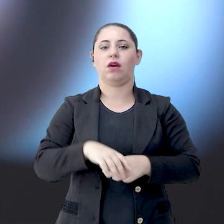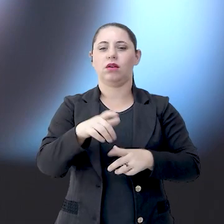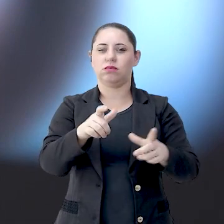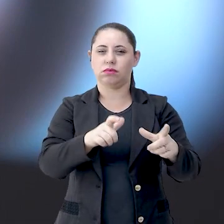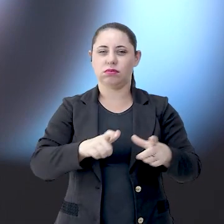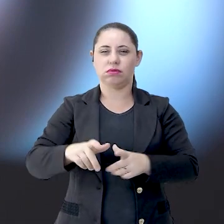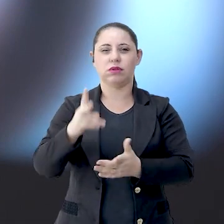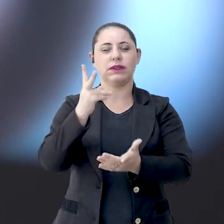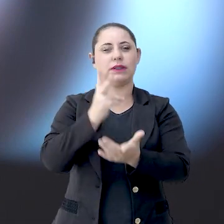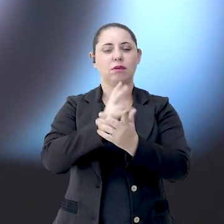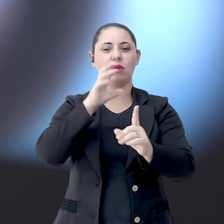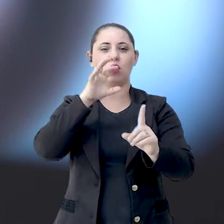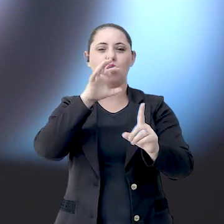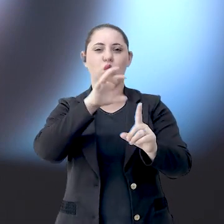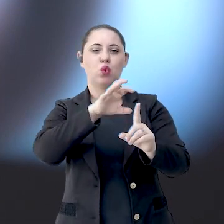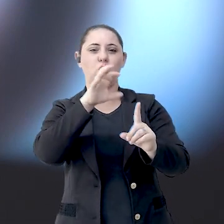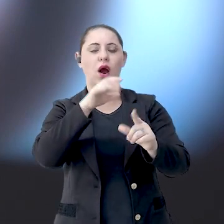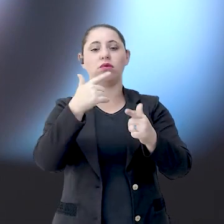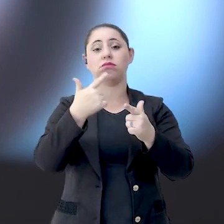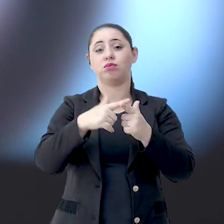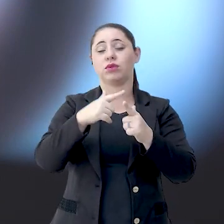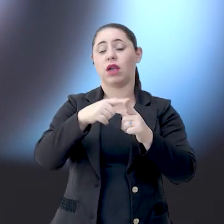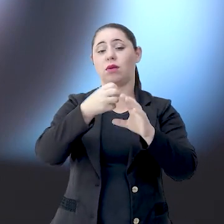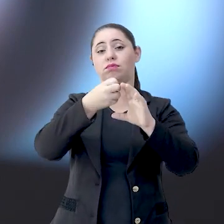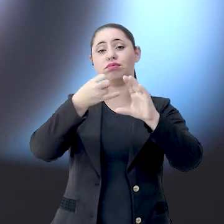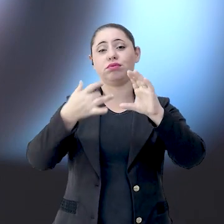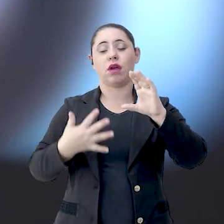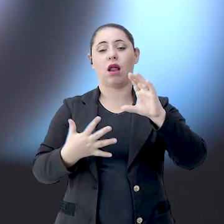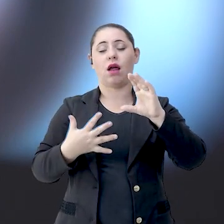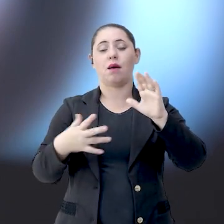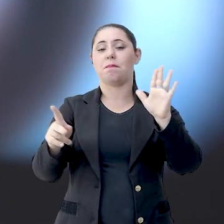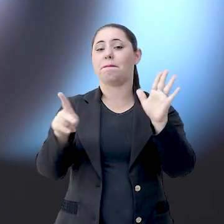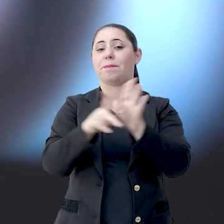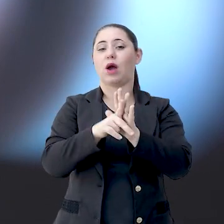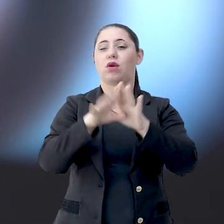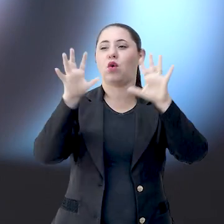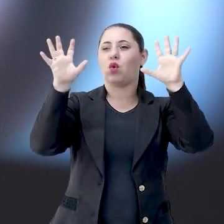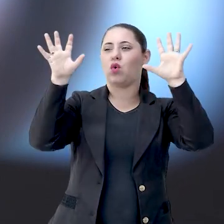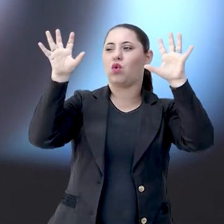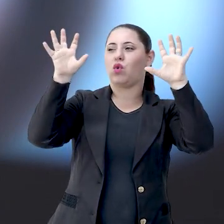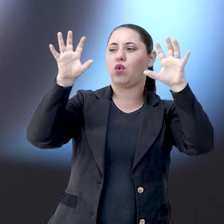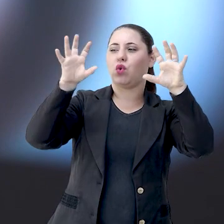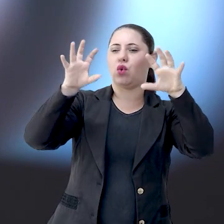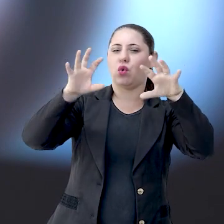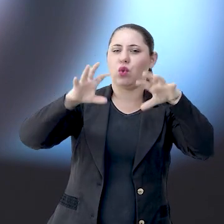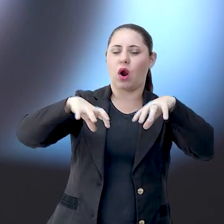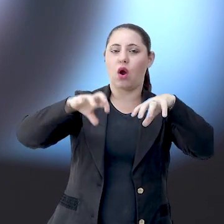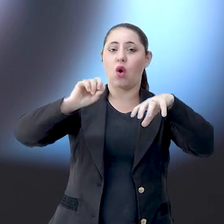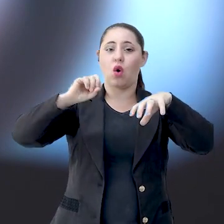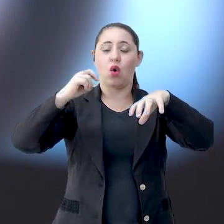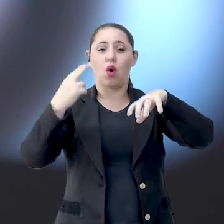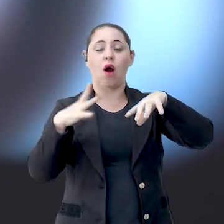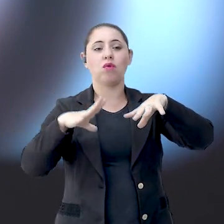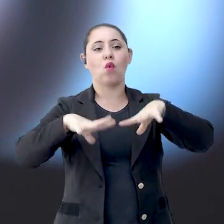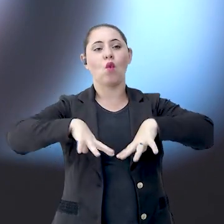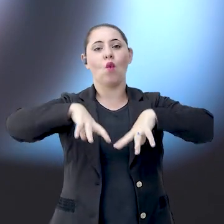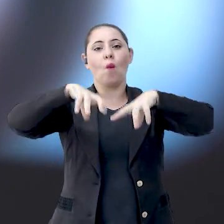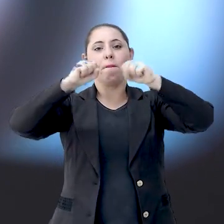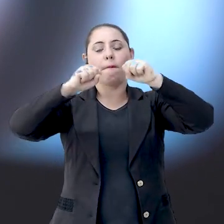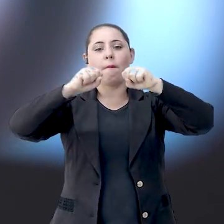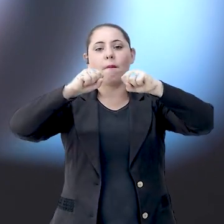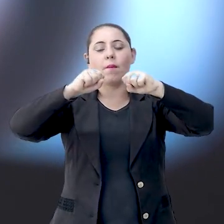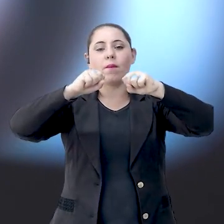de verão ou então pela ausência delas em todas as épocas do ano, provocando danos ambientais e